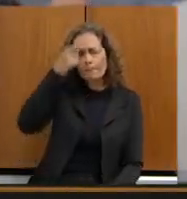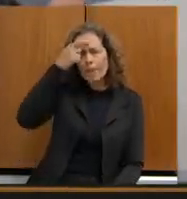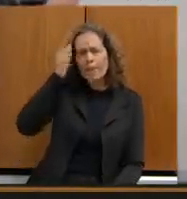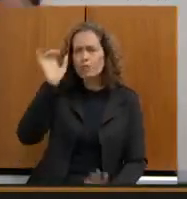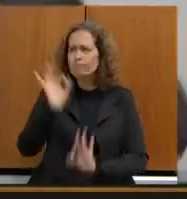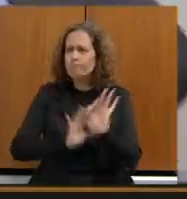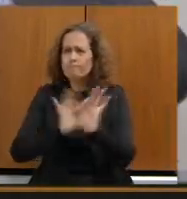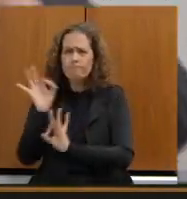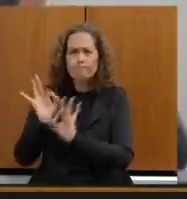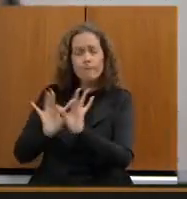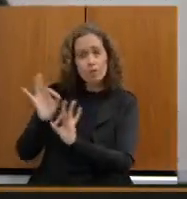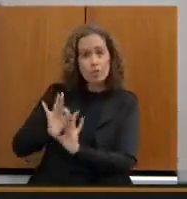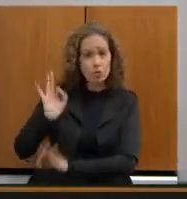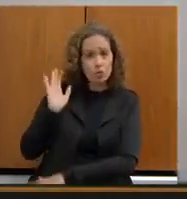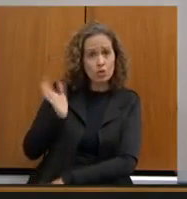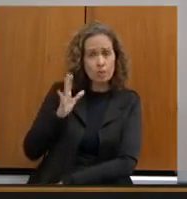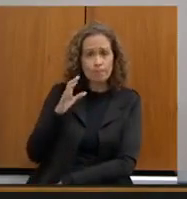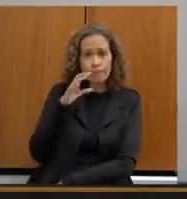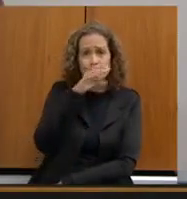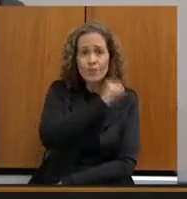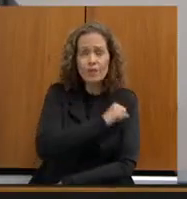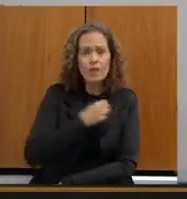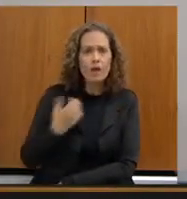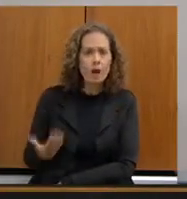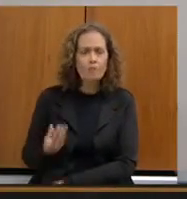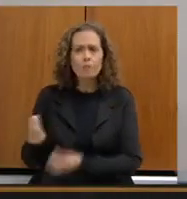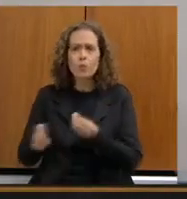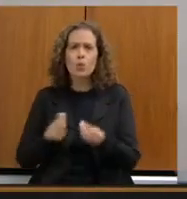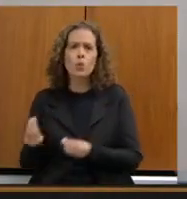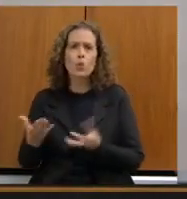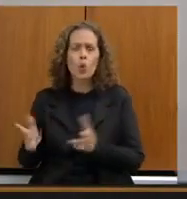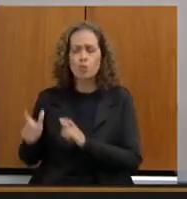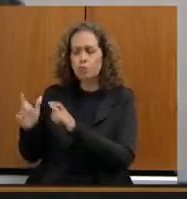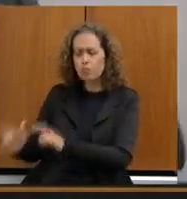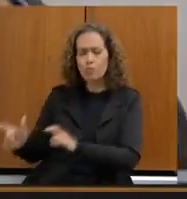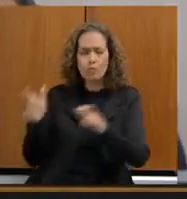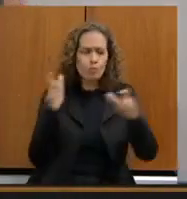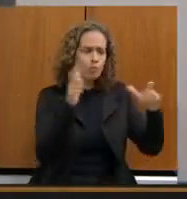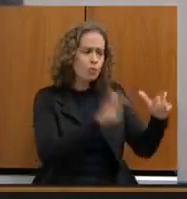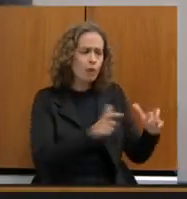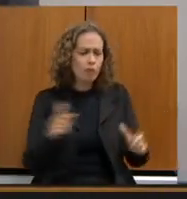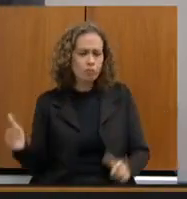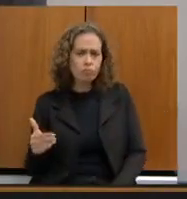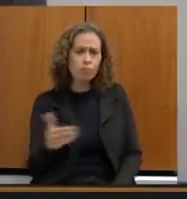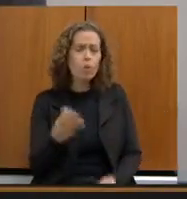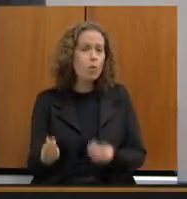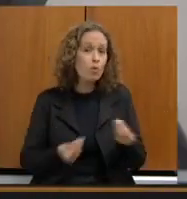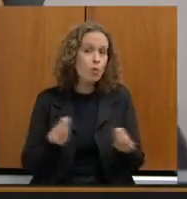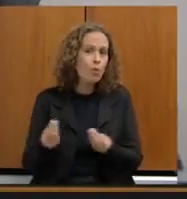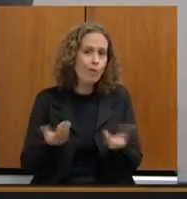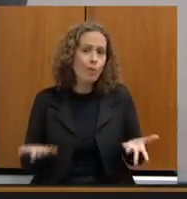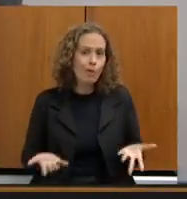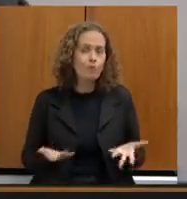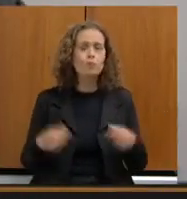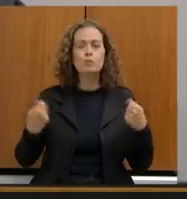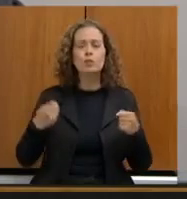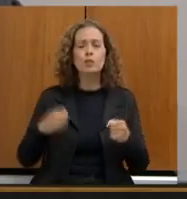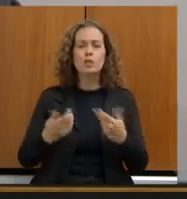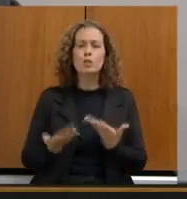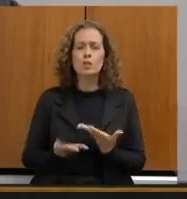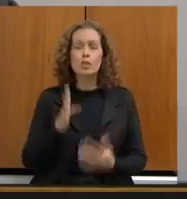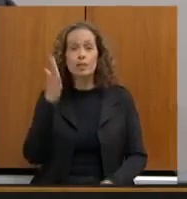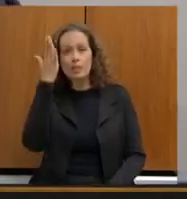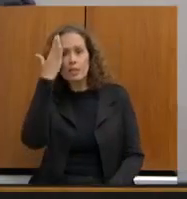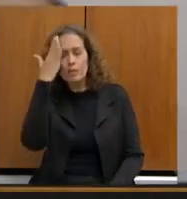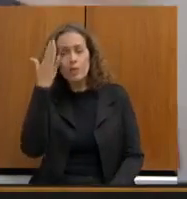começa pelo planejamento de deslocamento geográfico no nosso caso aqui é tem que ter conhecimento da